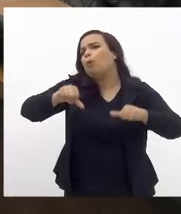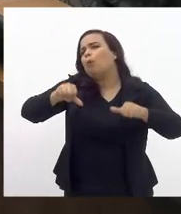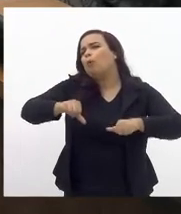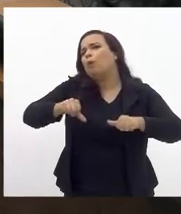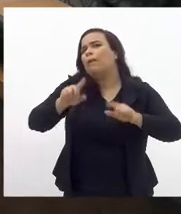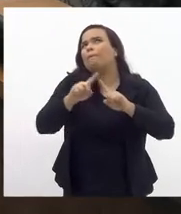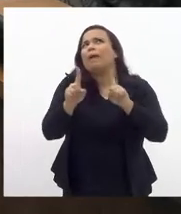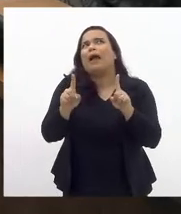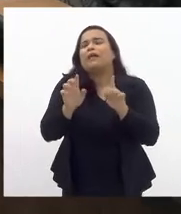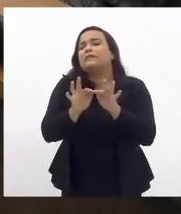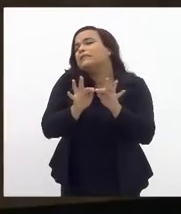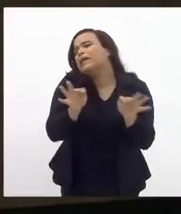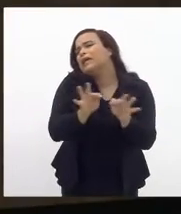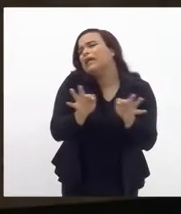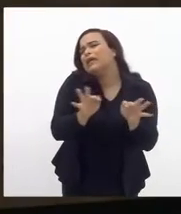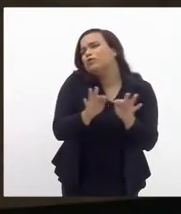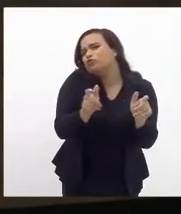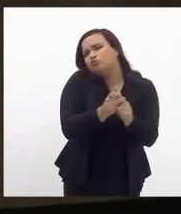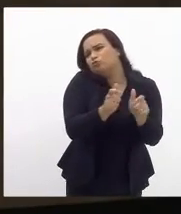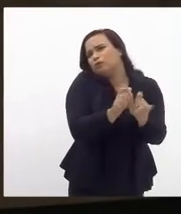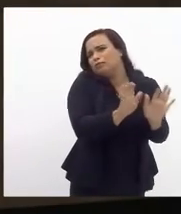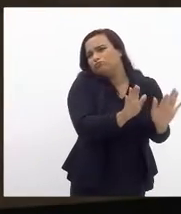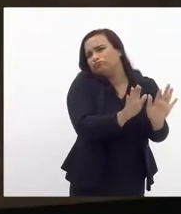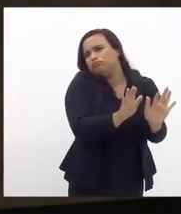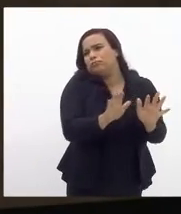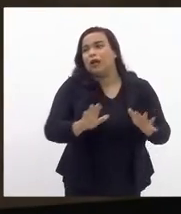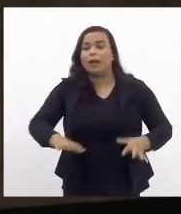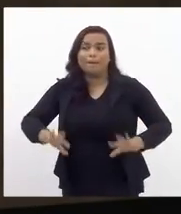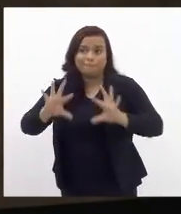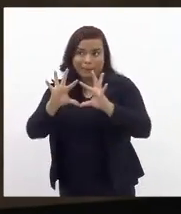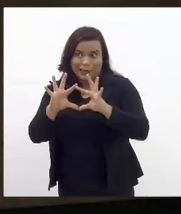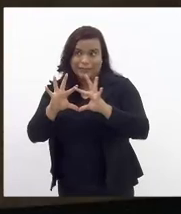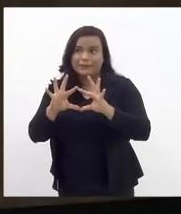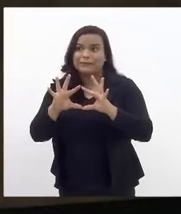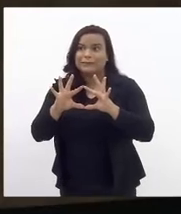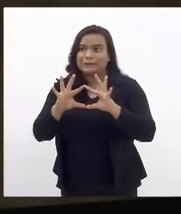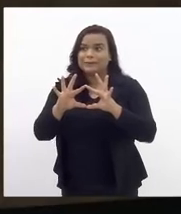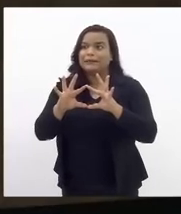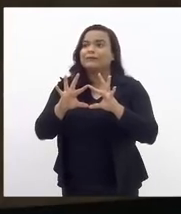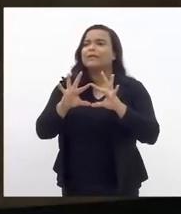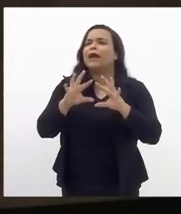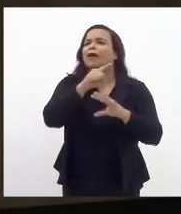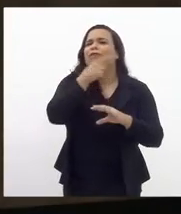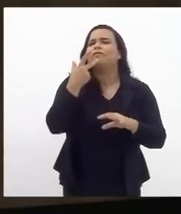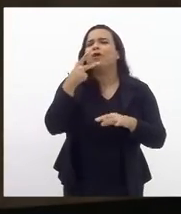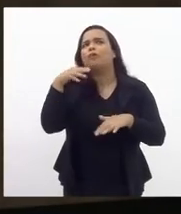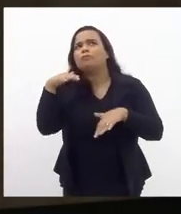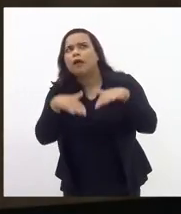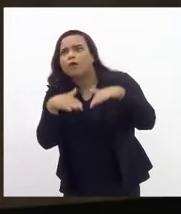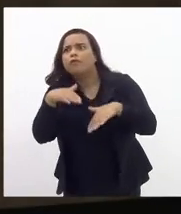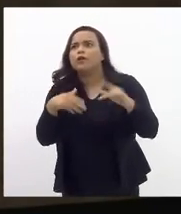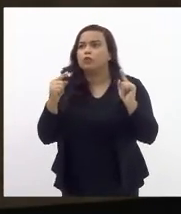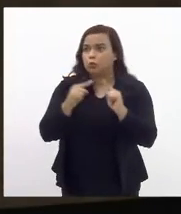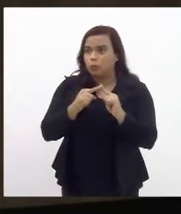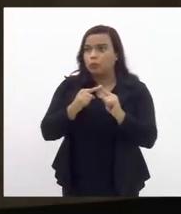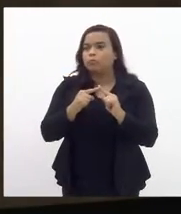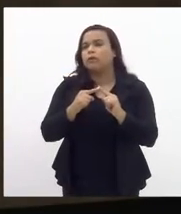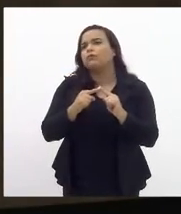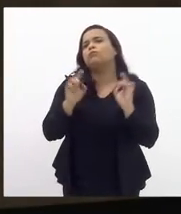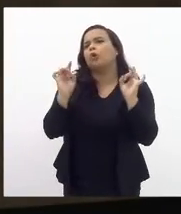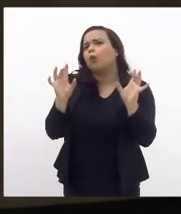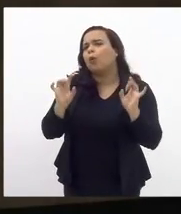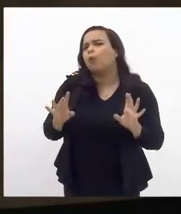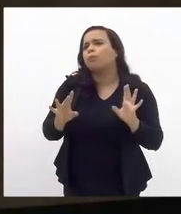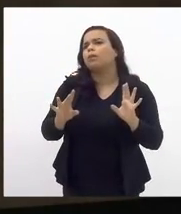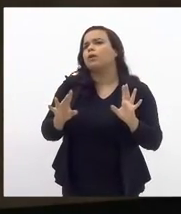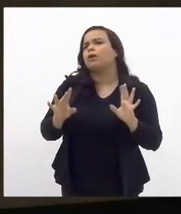época ele dizia que as milícias talvez cumprissem um papel que tinha algum tipo de benefício, trazia algum tipo